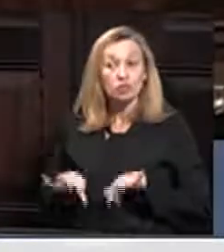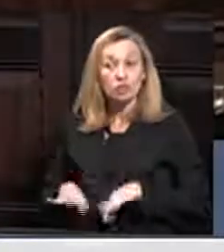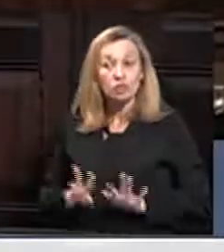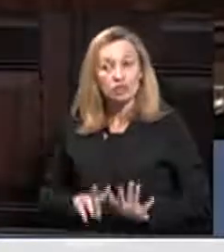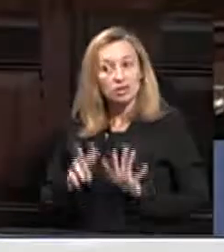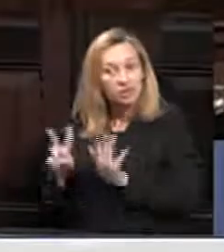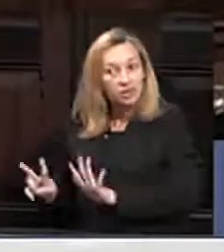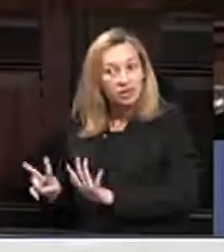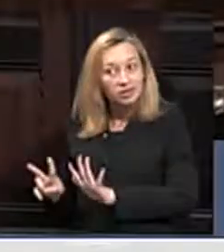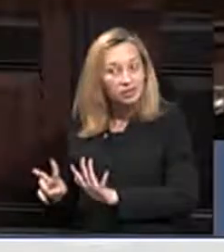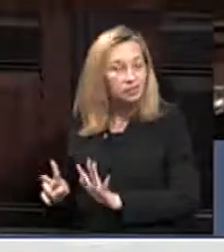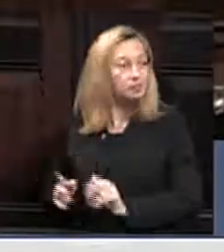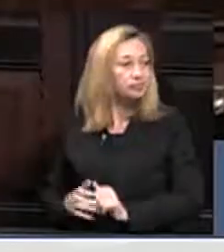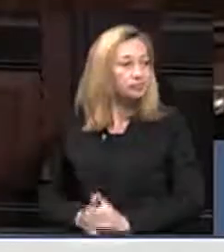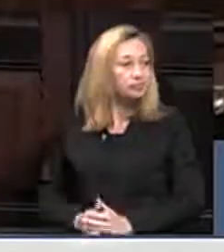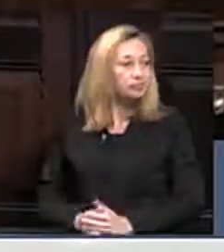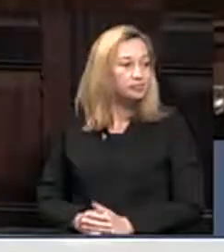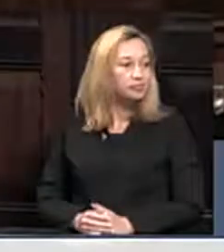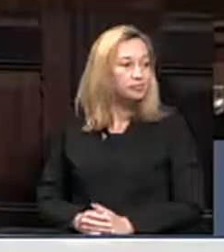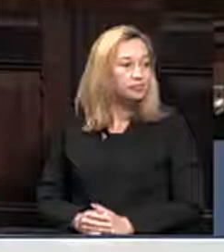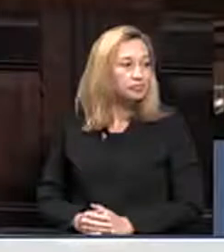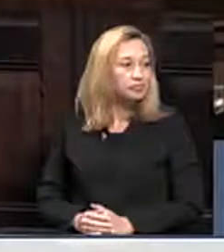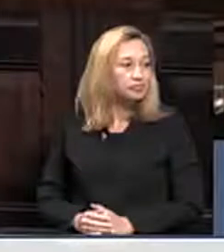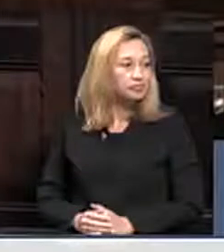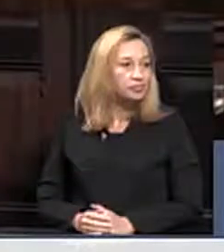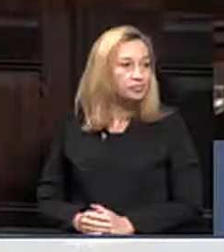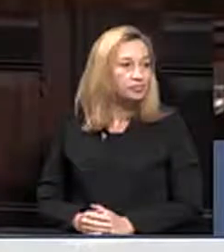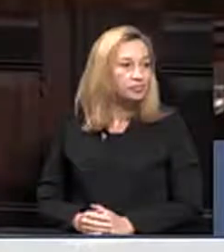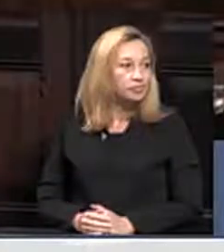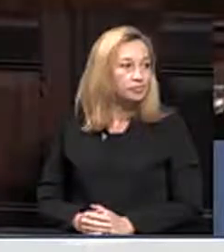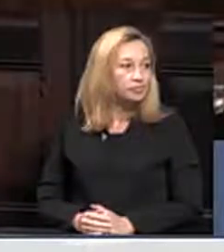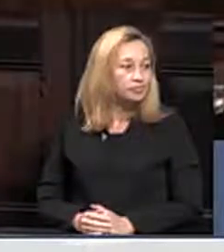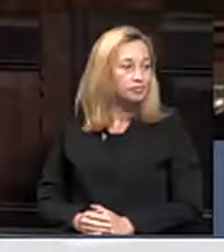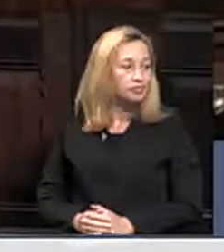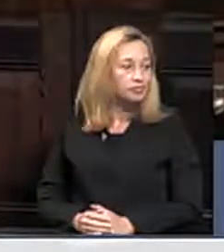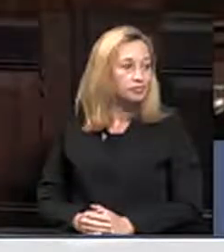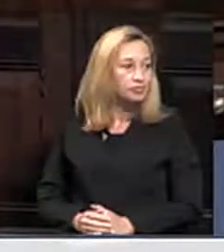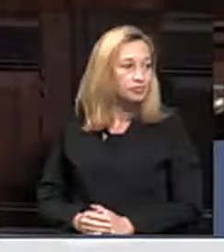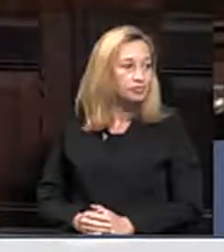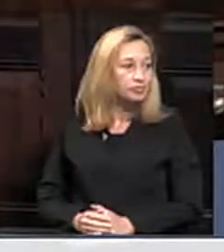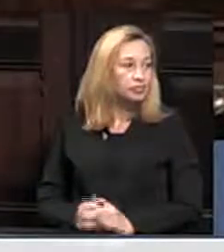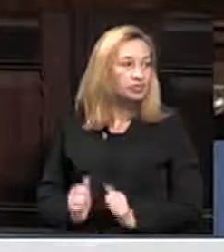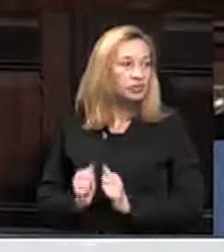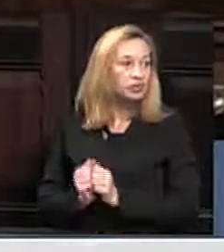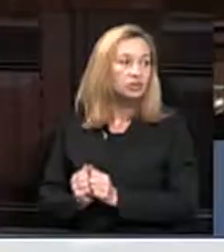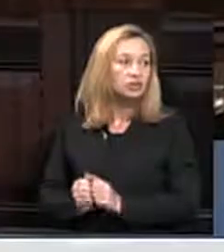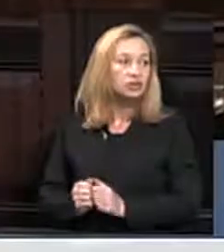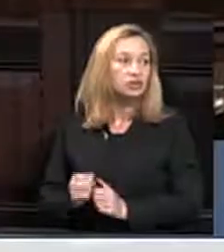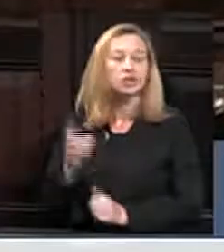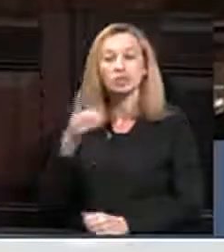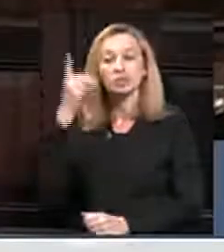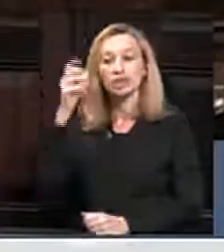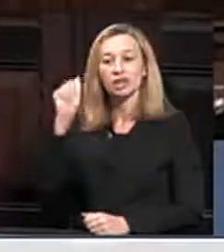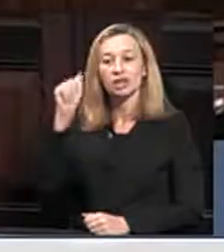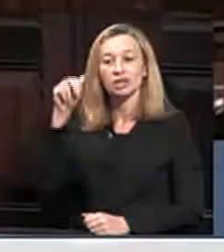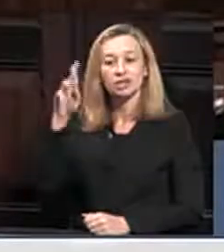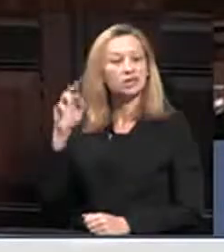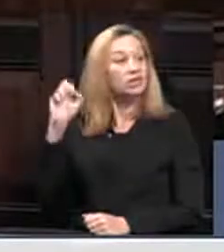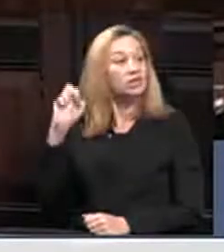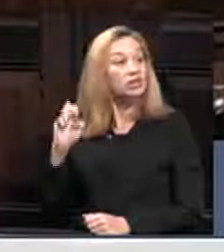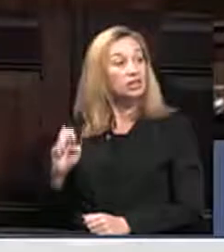semana, fui instado pelo deputado André Correia de